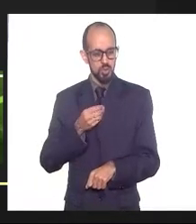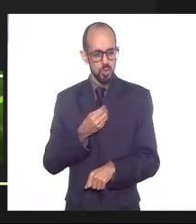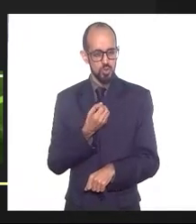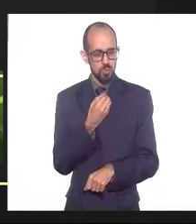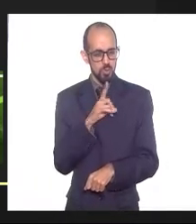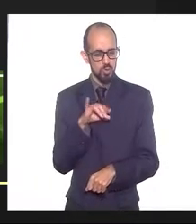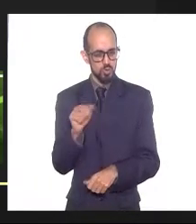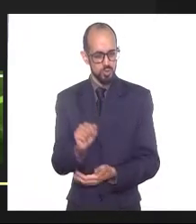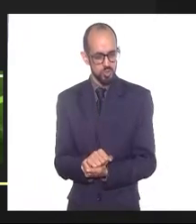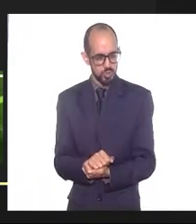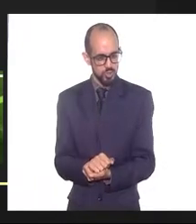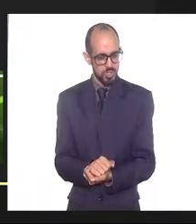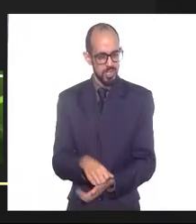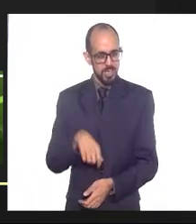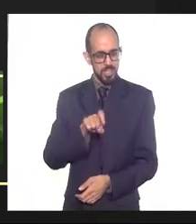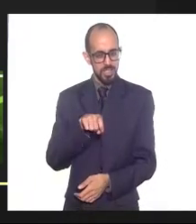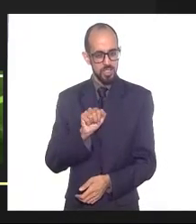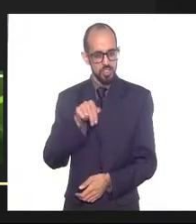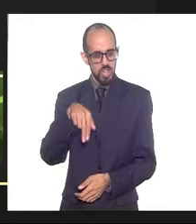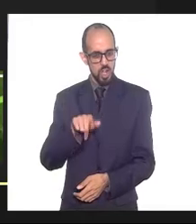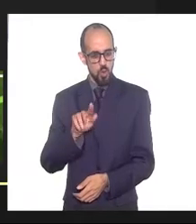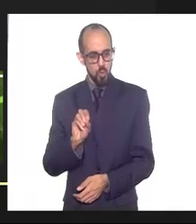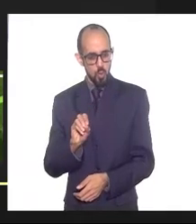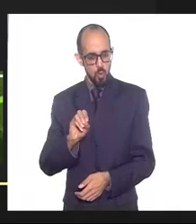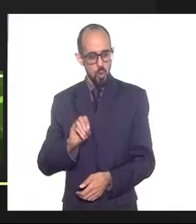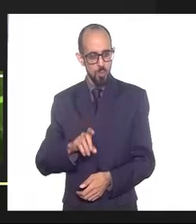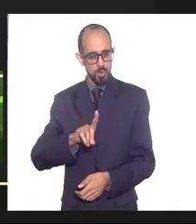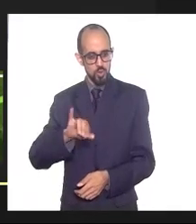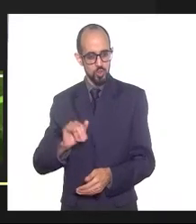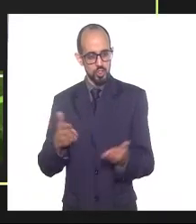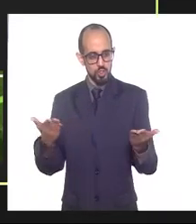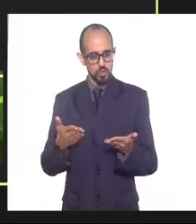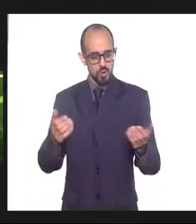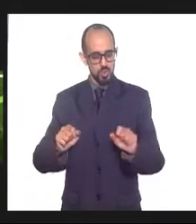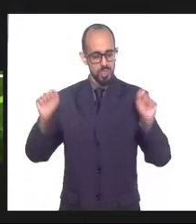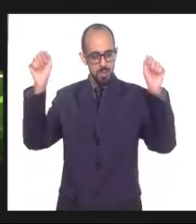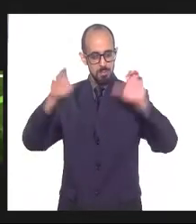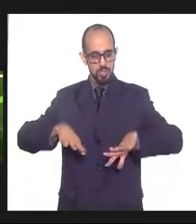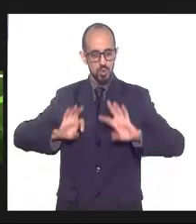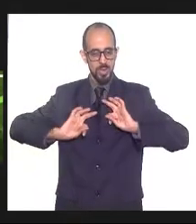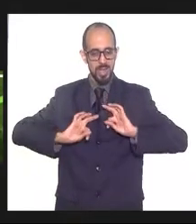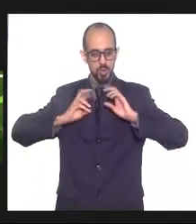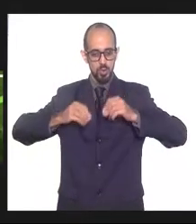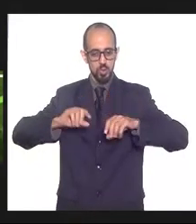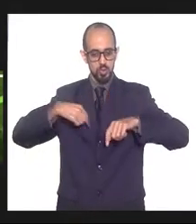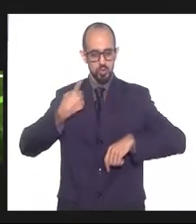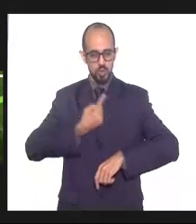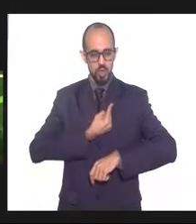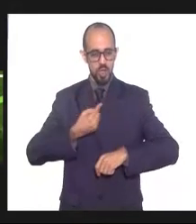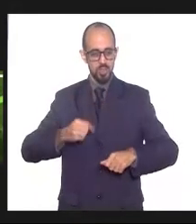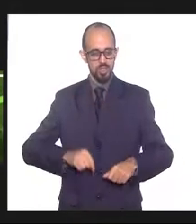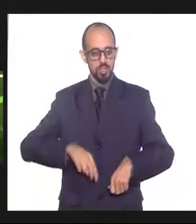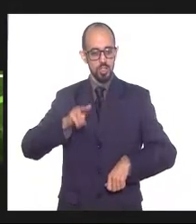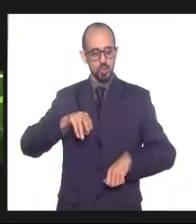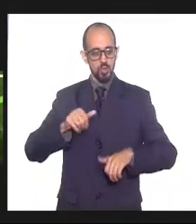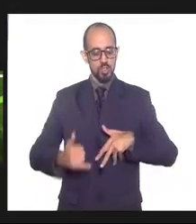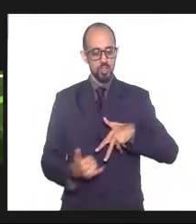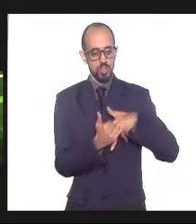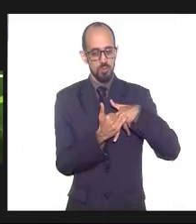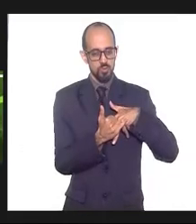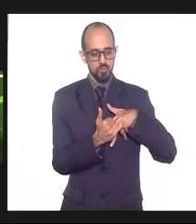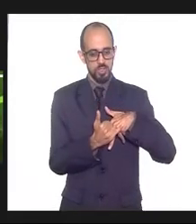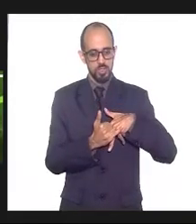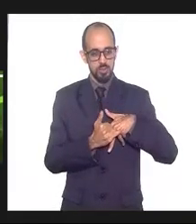dia. Que Xangô, pelo sagrado dia de hoje, abençoe a todos nós. E que nunca sejamos vítimas da injustiça.